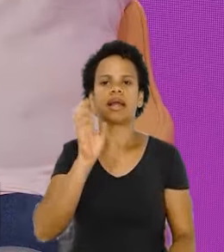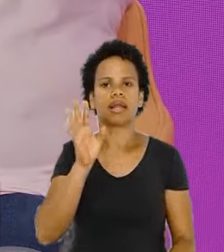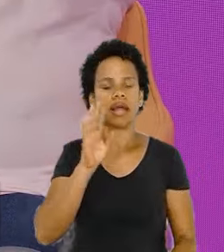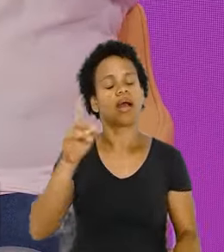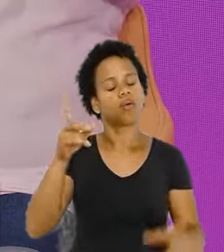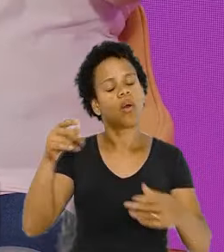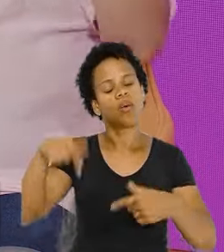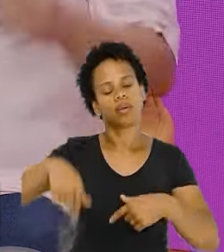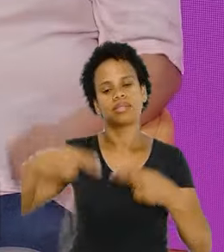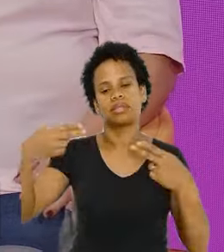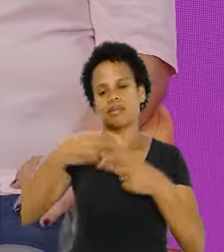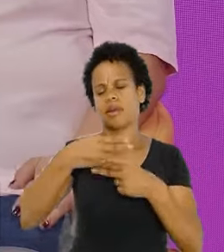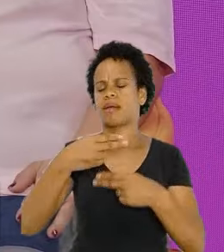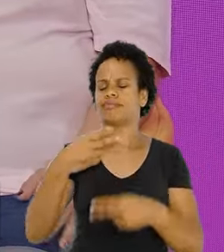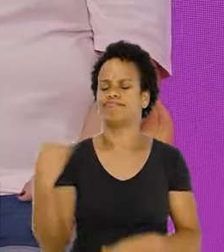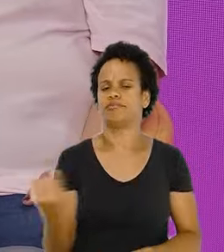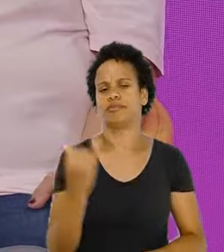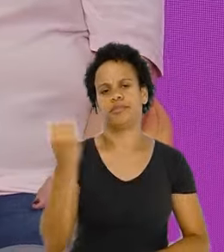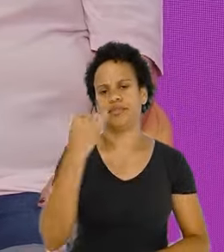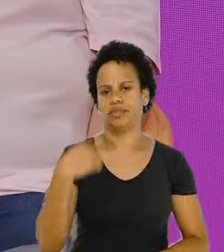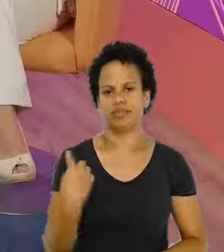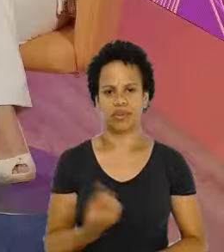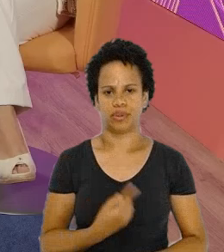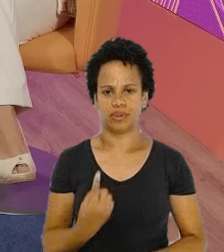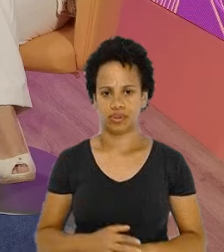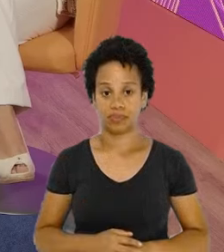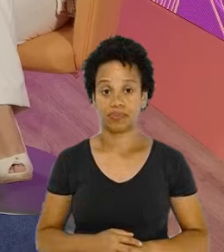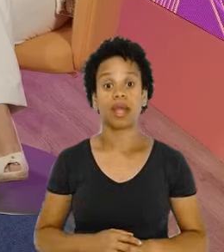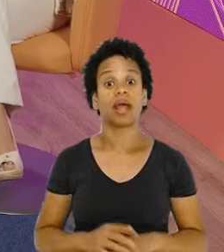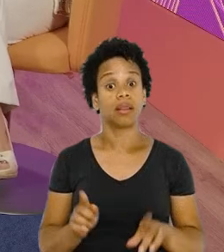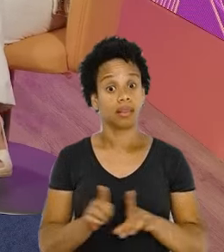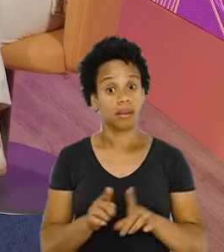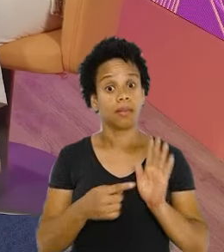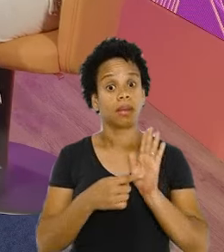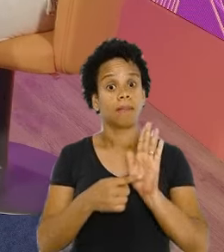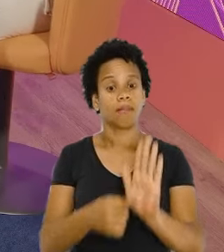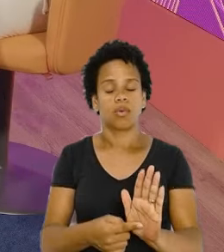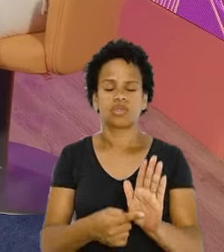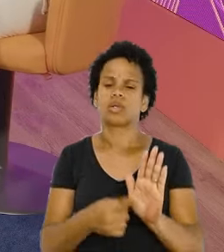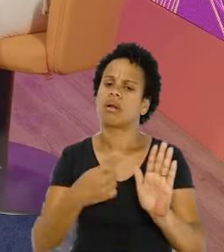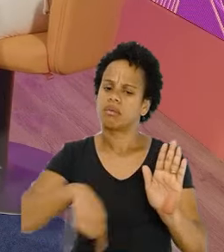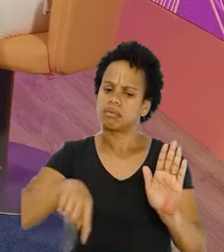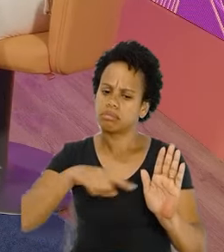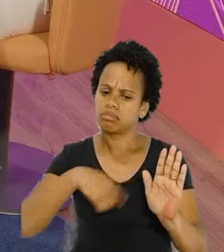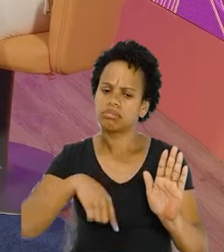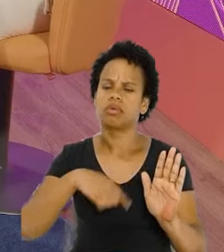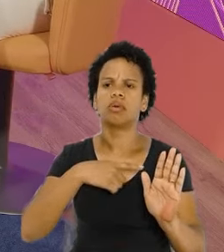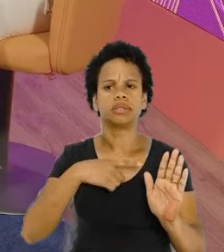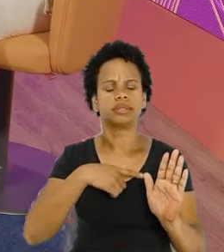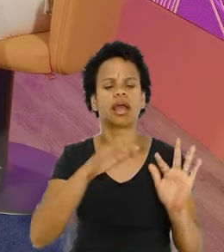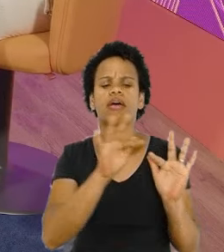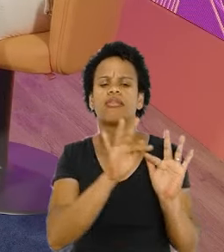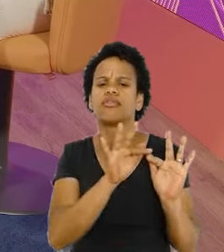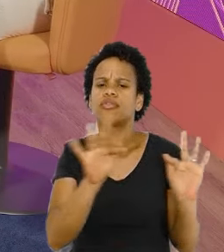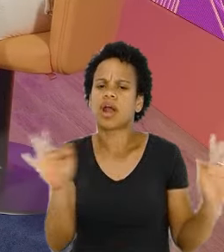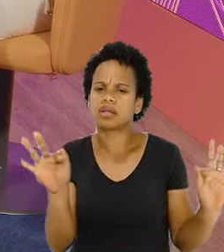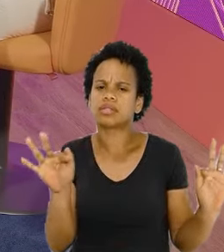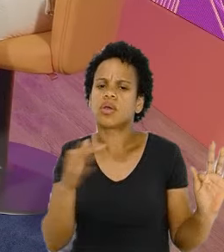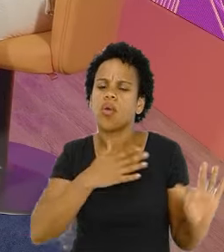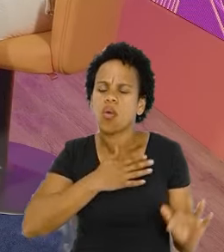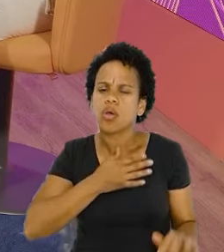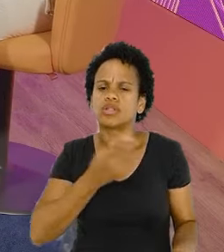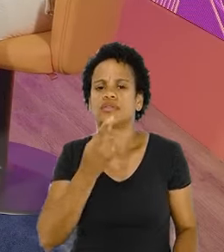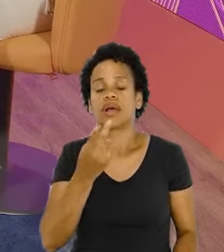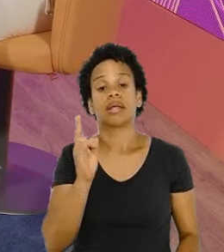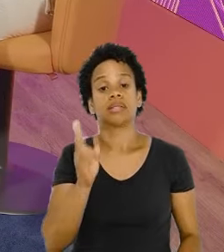elce né pra gente é muito importante examente e mostrar né que realmente a gente tem um uma frase que a gente utiliza